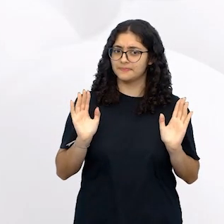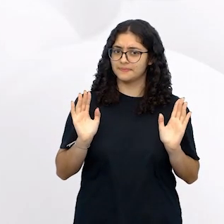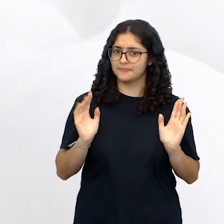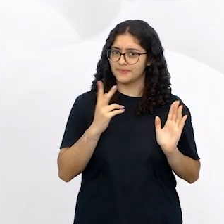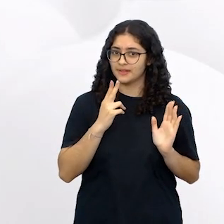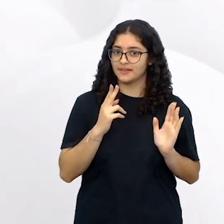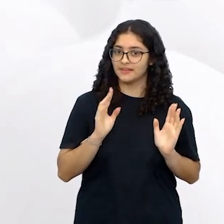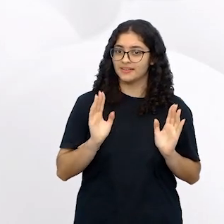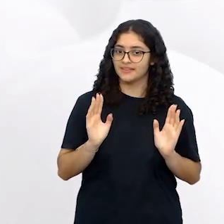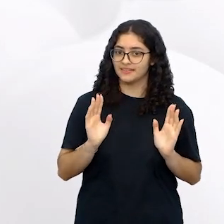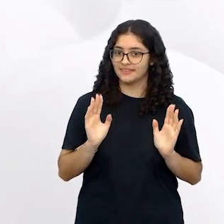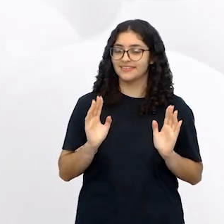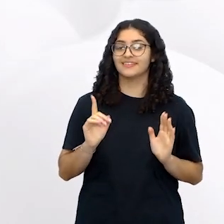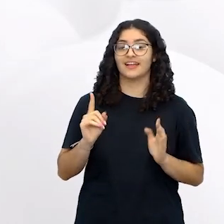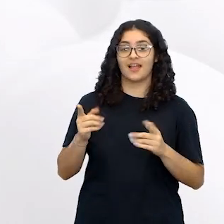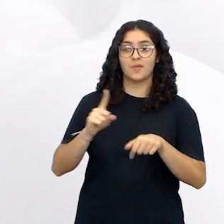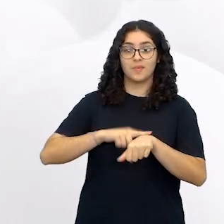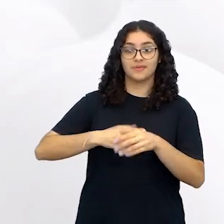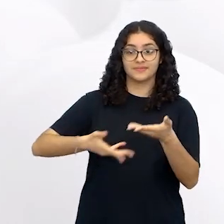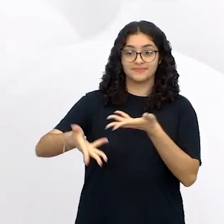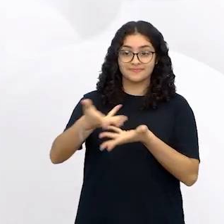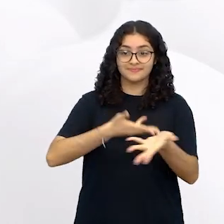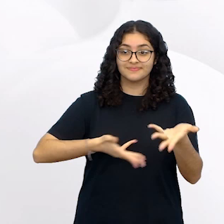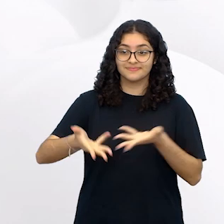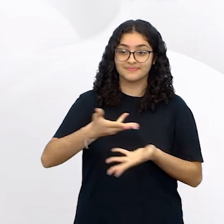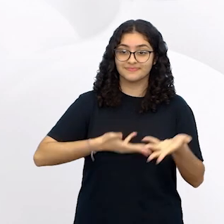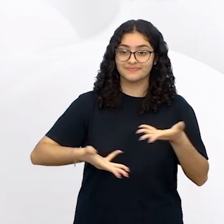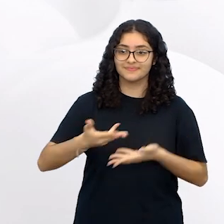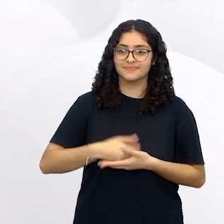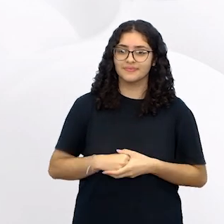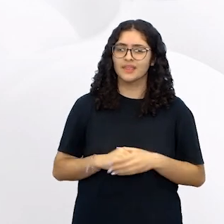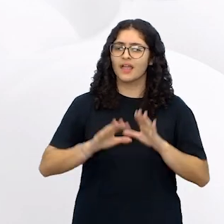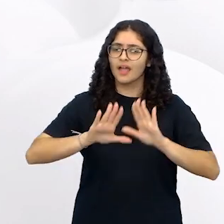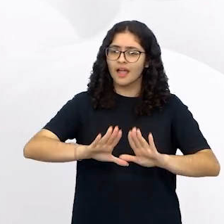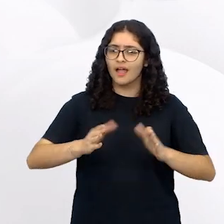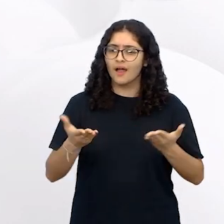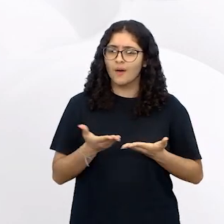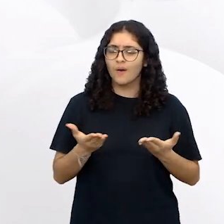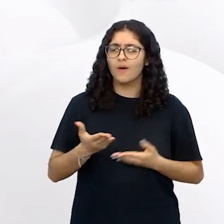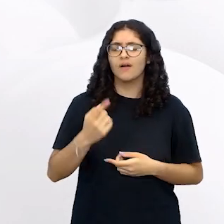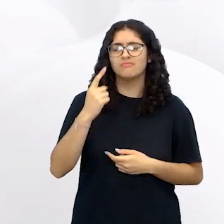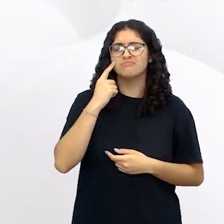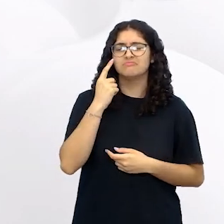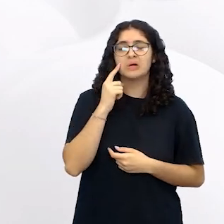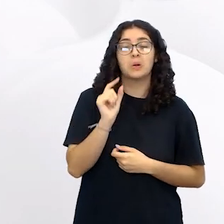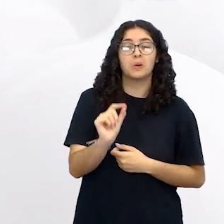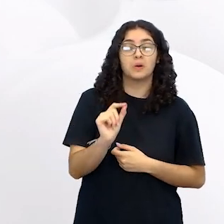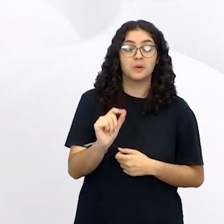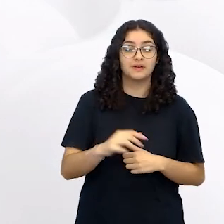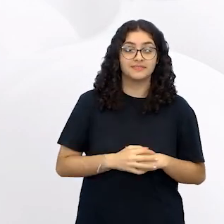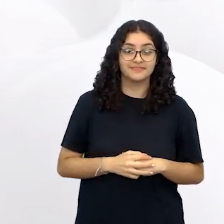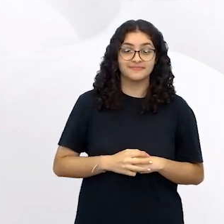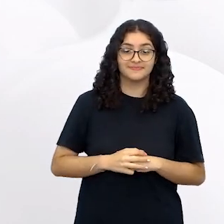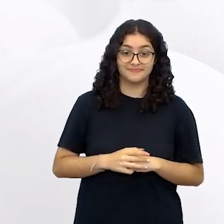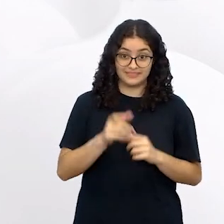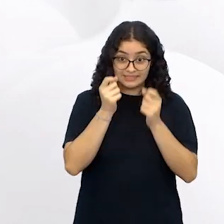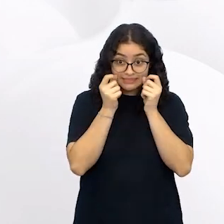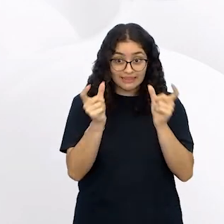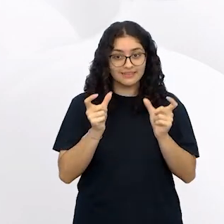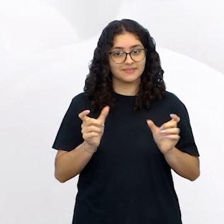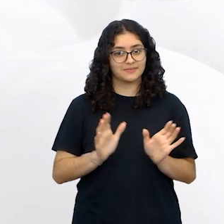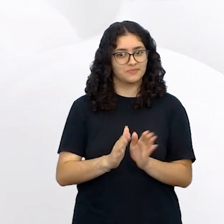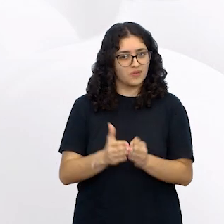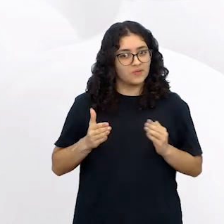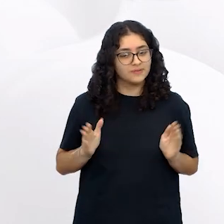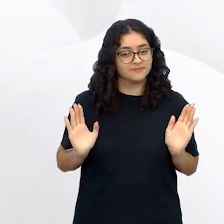interação, professora. Interação. Aê! Então a gente quer saber... Oráculo sou eu, você tá ligado, né, Adriano? Você faz favor,